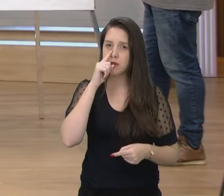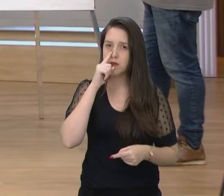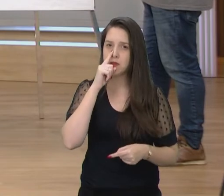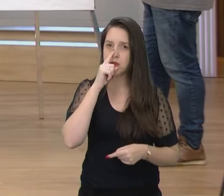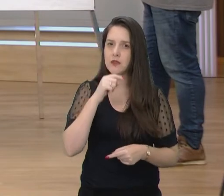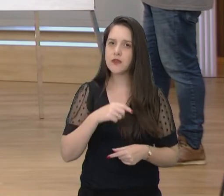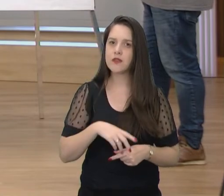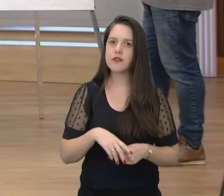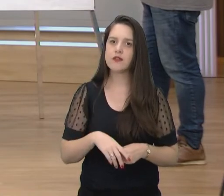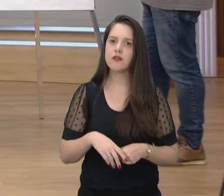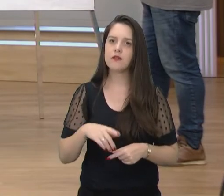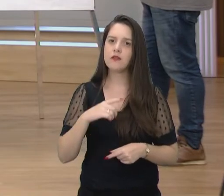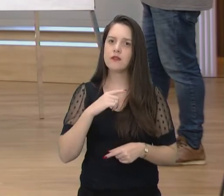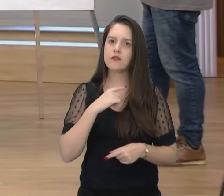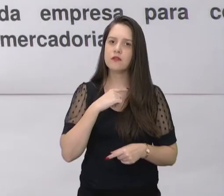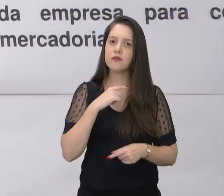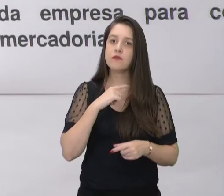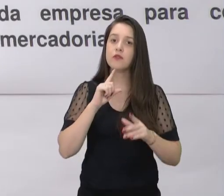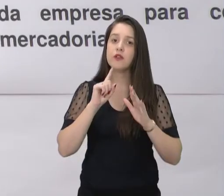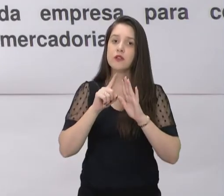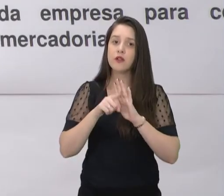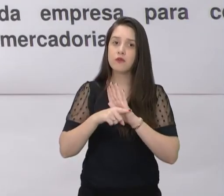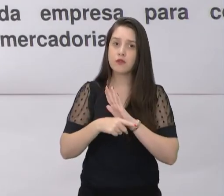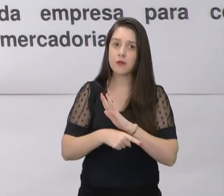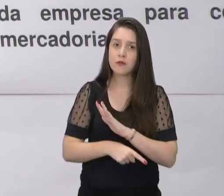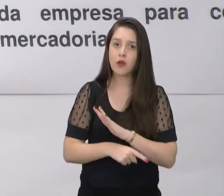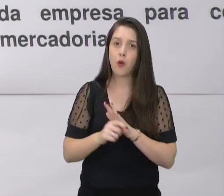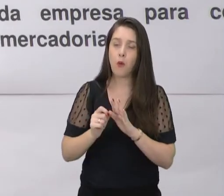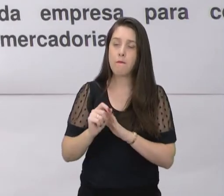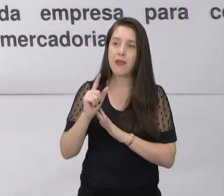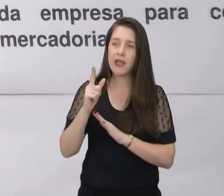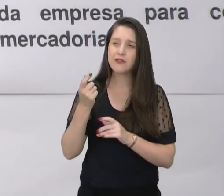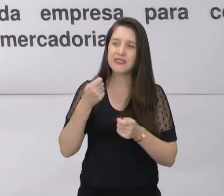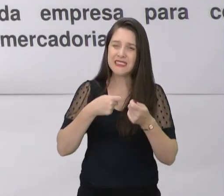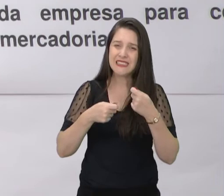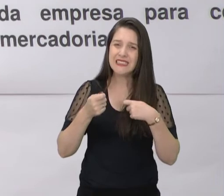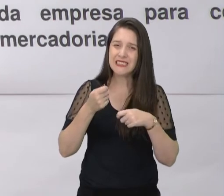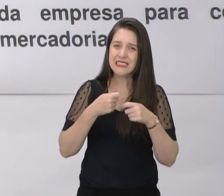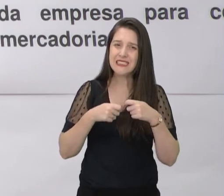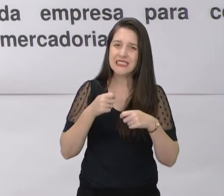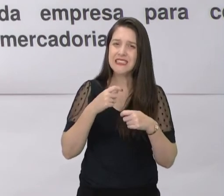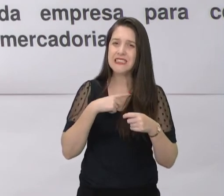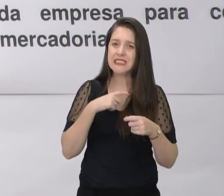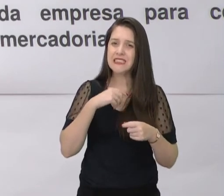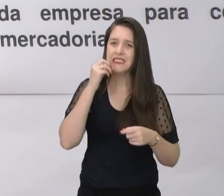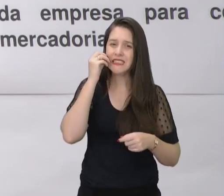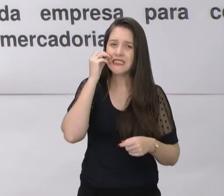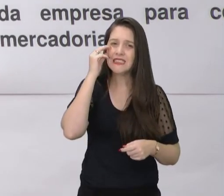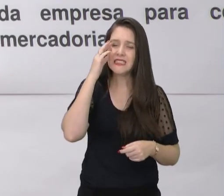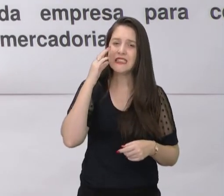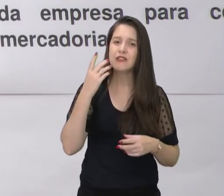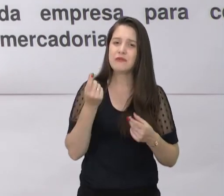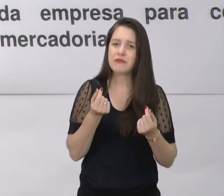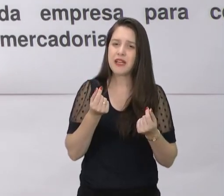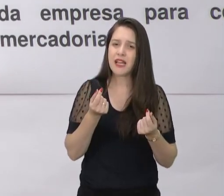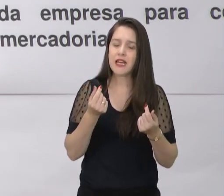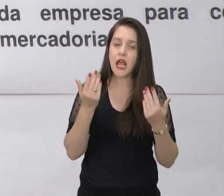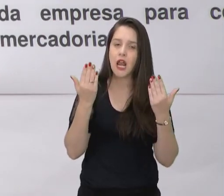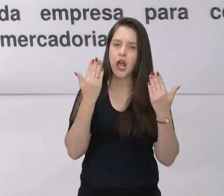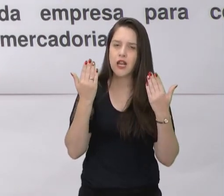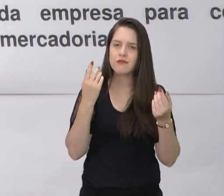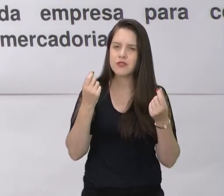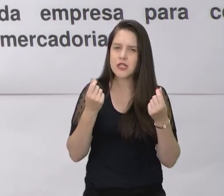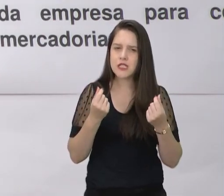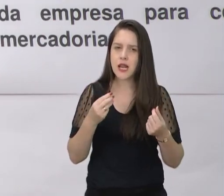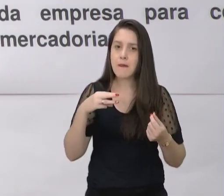planejou, veio o aumento das despesas. Sem ter conhecimento adequado sobre projeção de vendas e análise financeira, Marcos